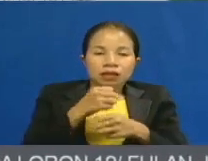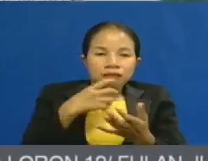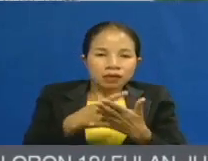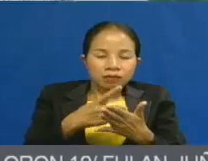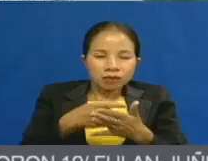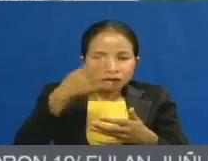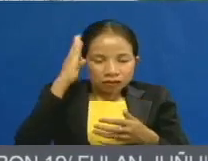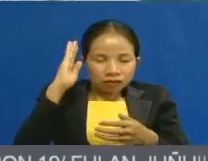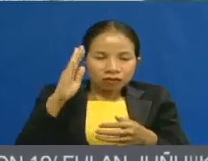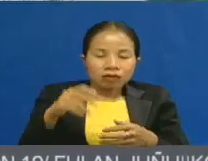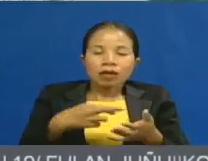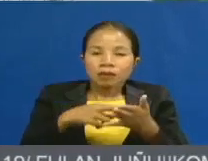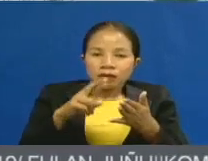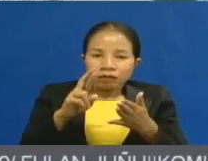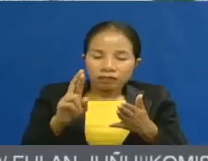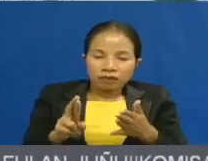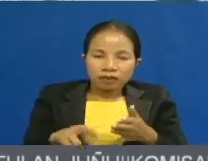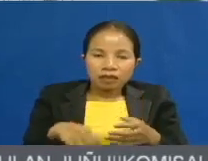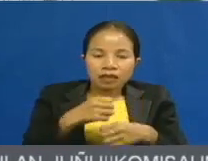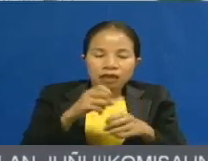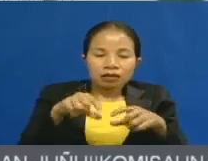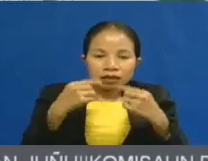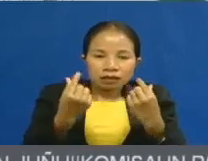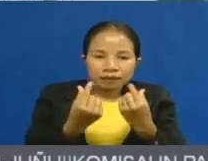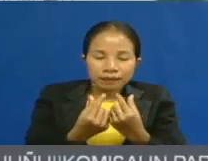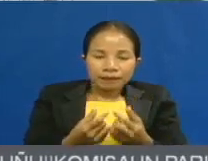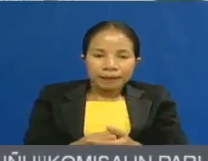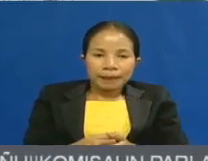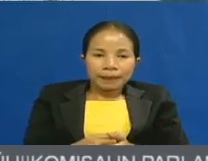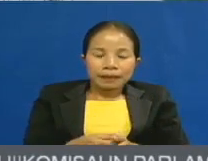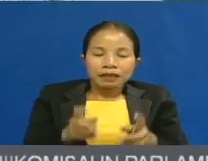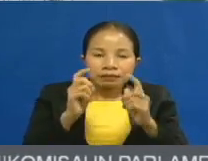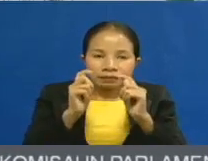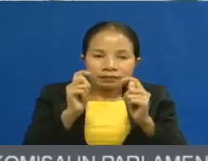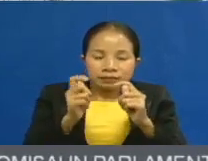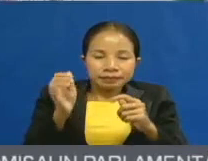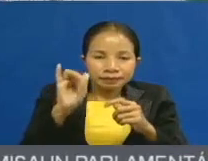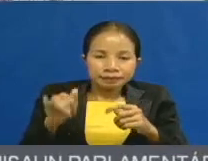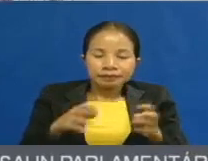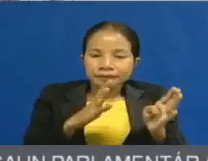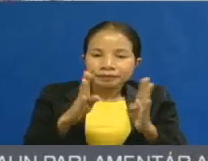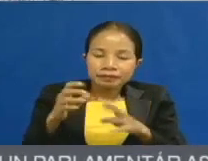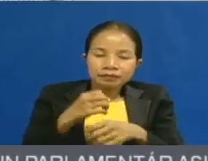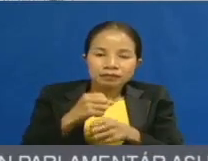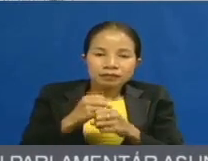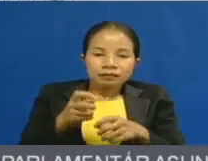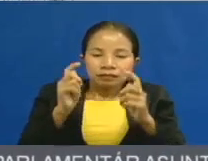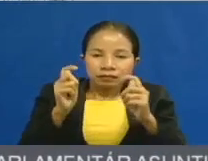para excelência comandante geral, aprova ou não? E te cria equipa be, counseling. Se irá be preparado para halo